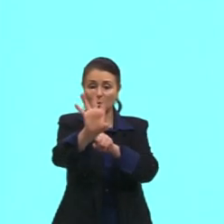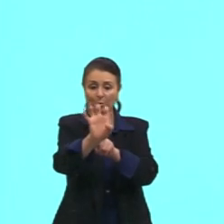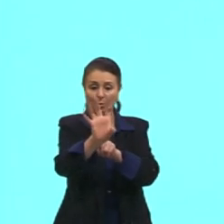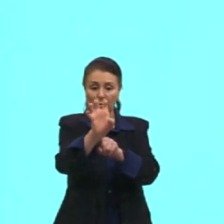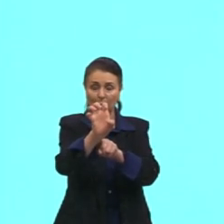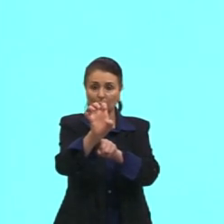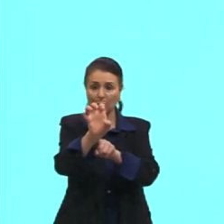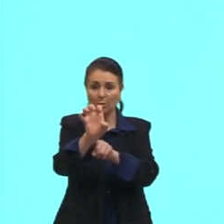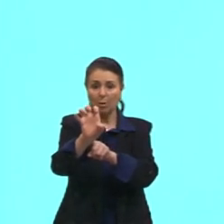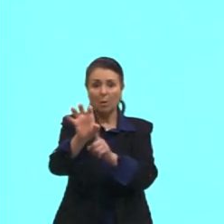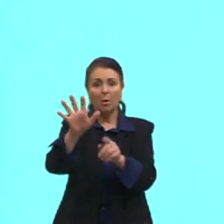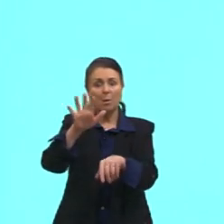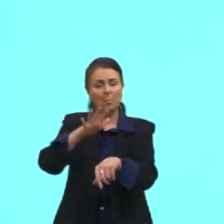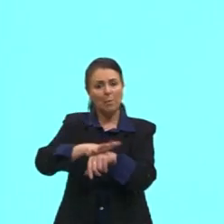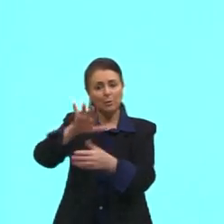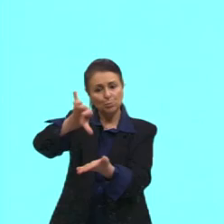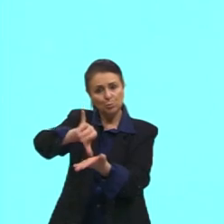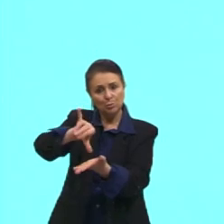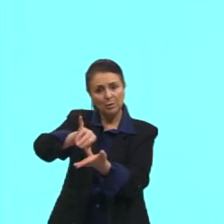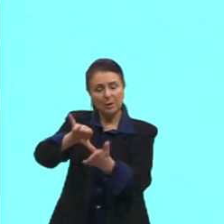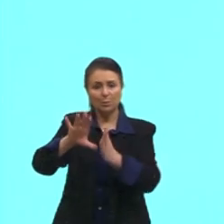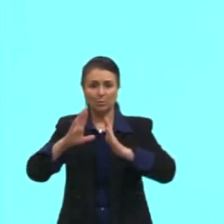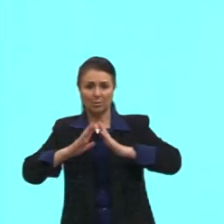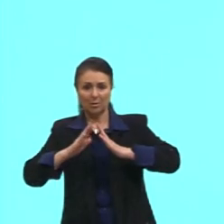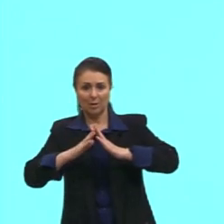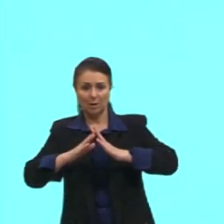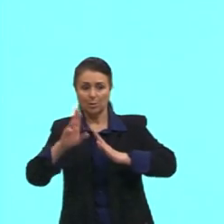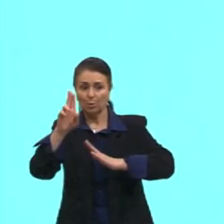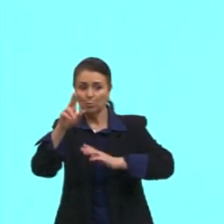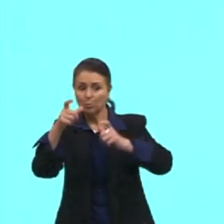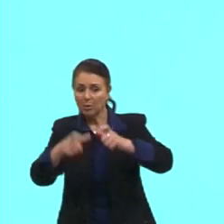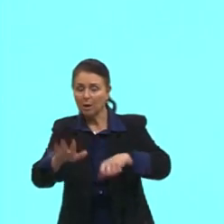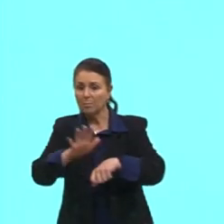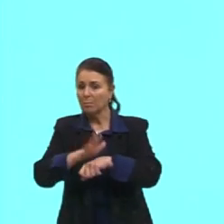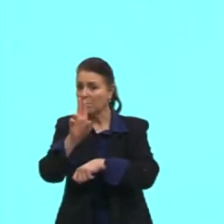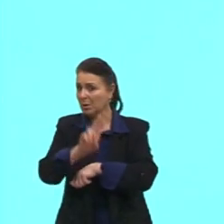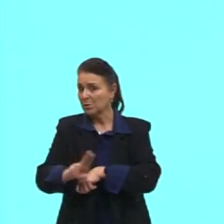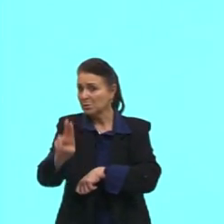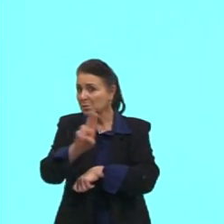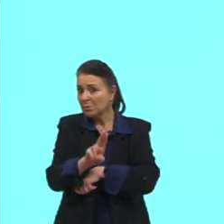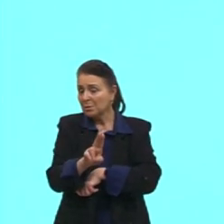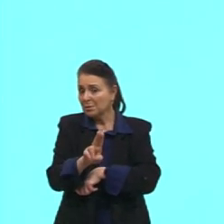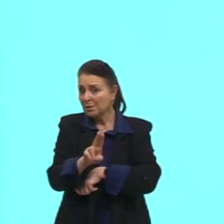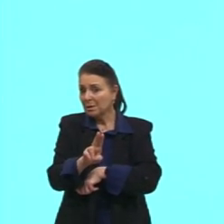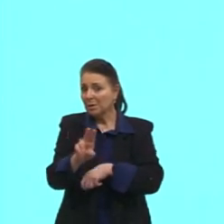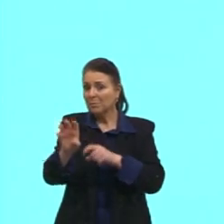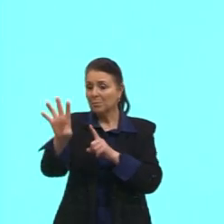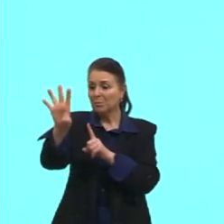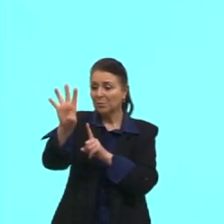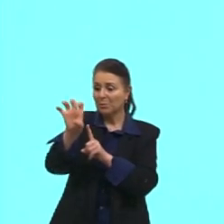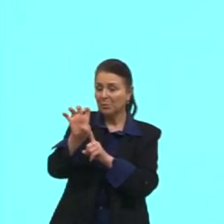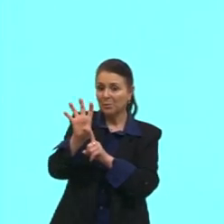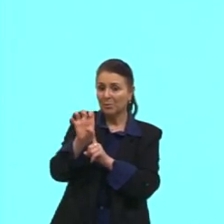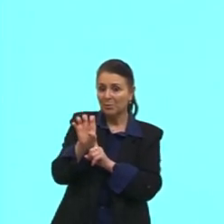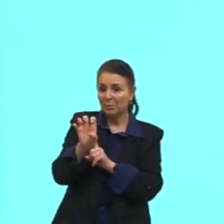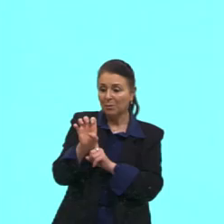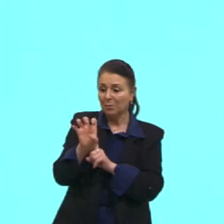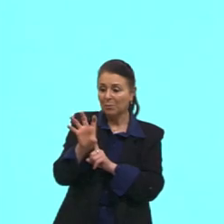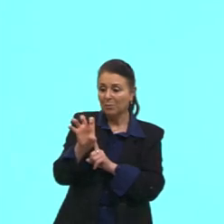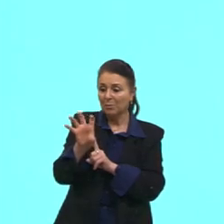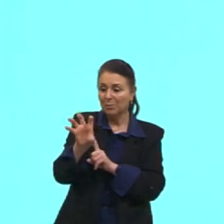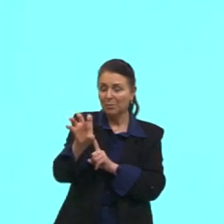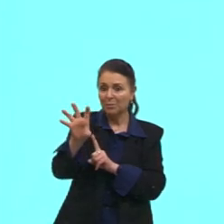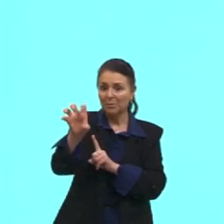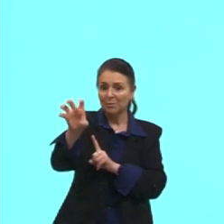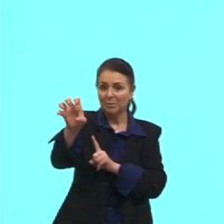central da nossa casa. Ou um local que a gente usa mais, né? A gente tem que pensar o que vai favorecer. Para aqui, então, a gente considerando